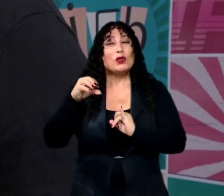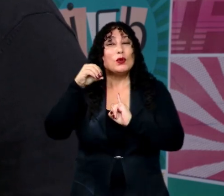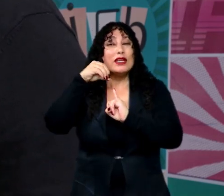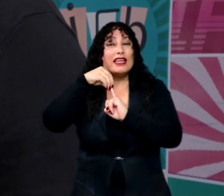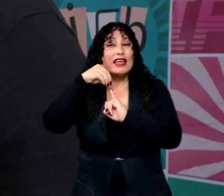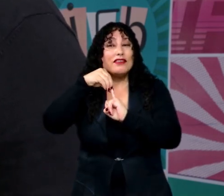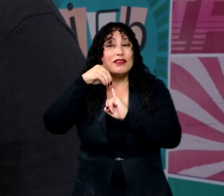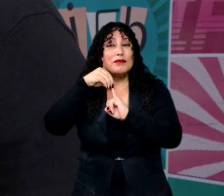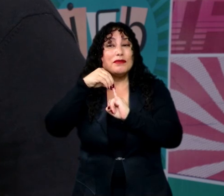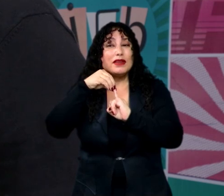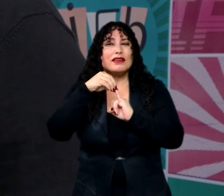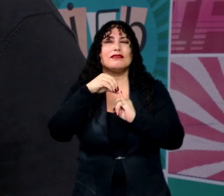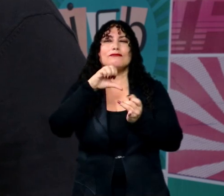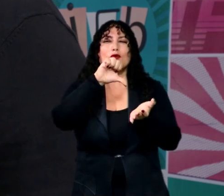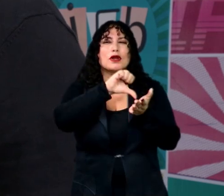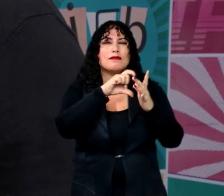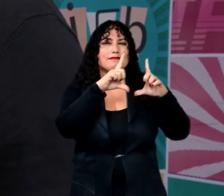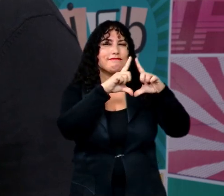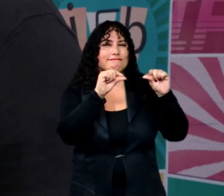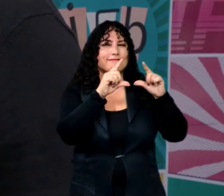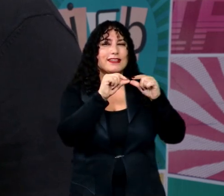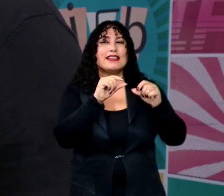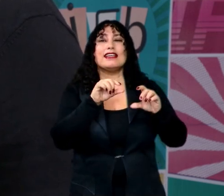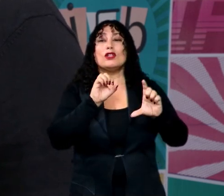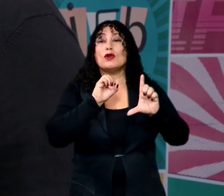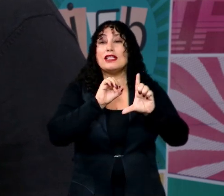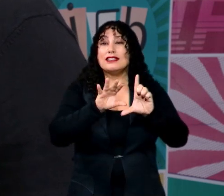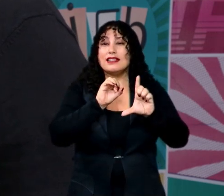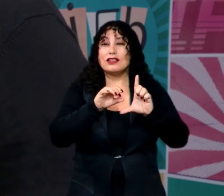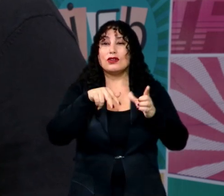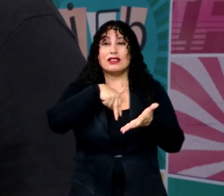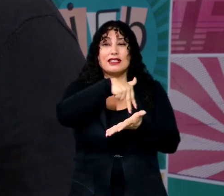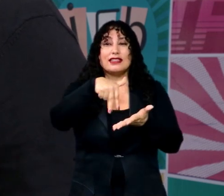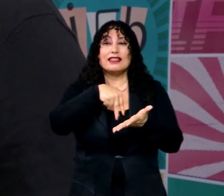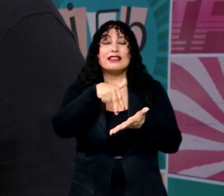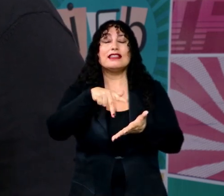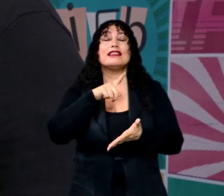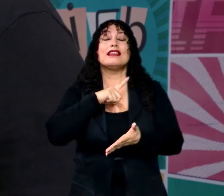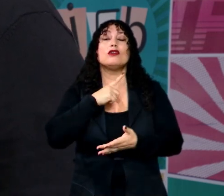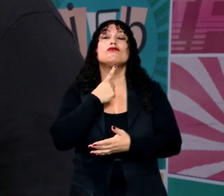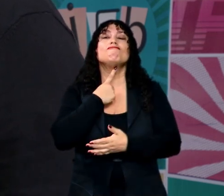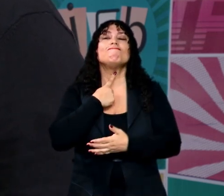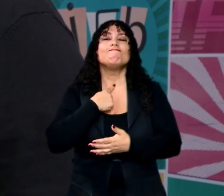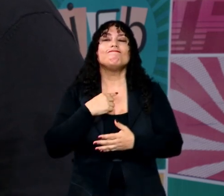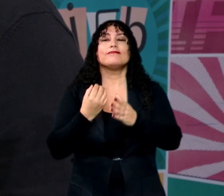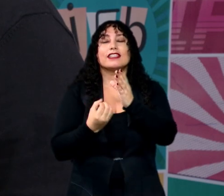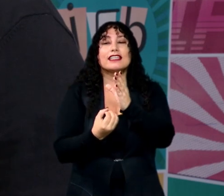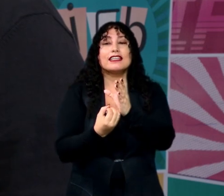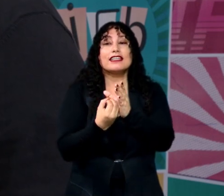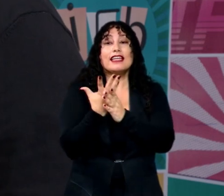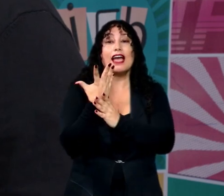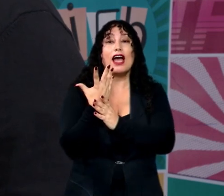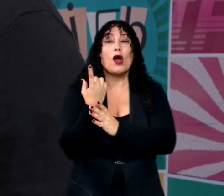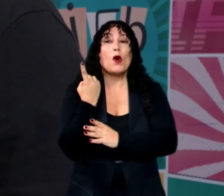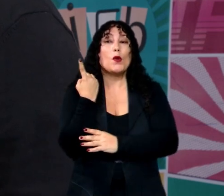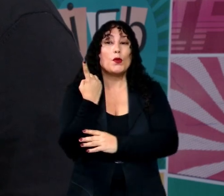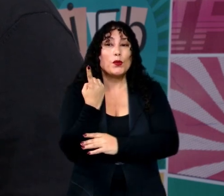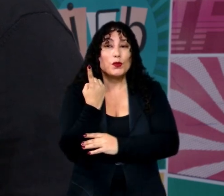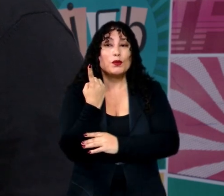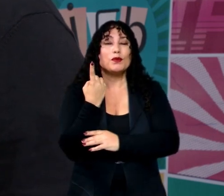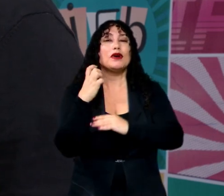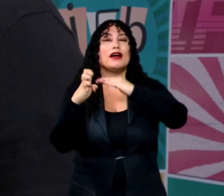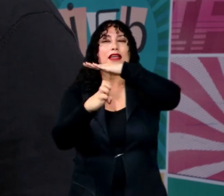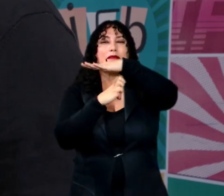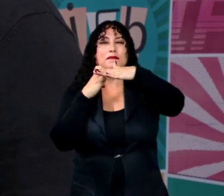IFB, lá no Campus Brasília, no curso de licenciatura em dança, a gente tem um desejo de criar uma